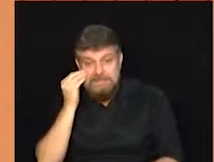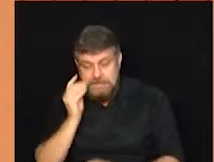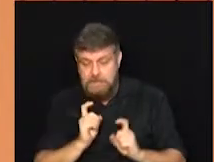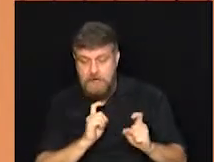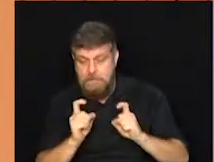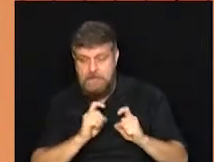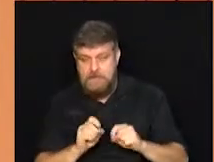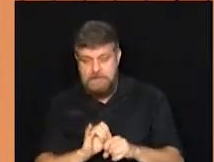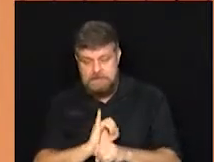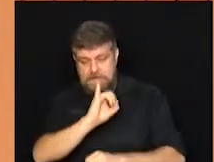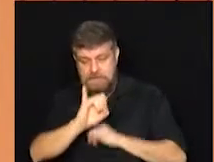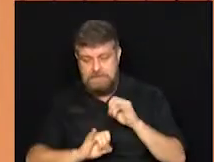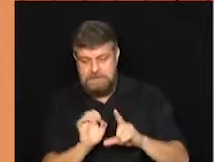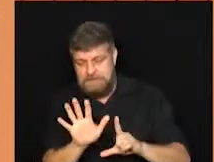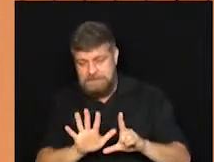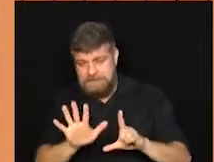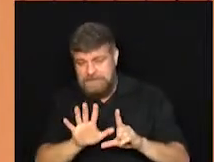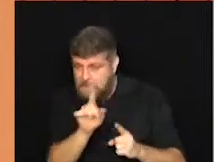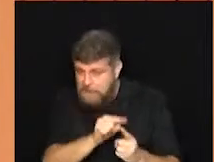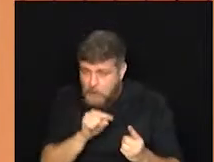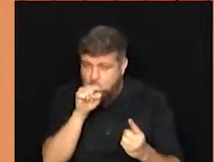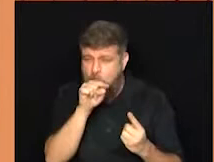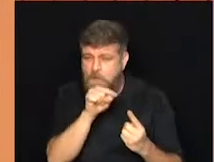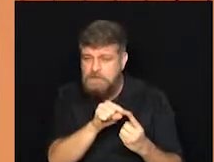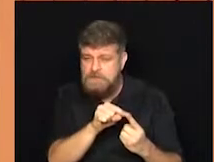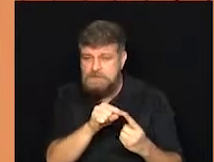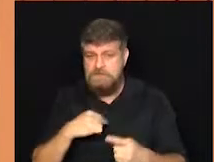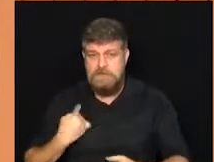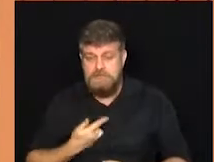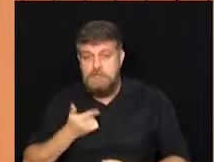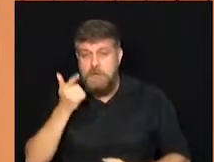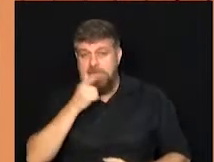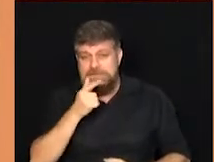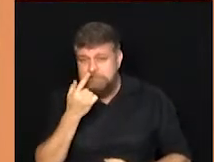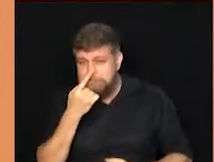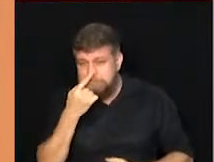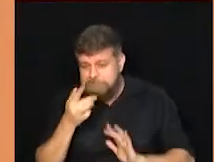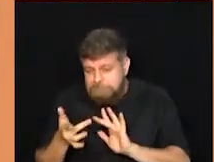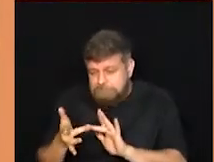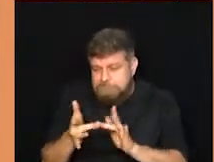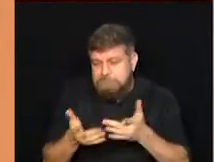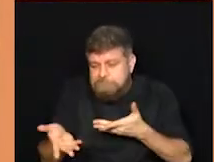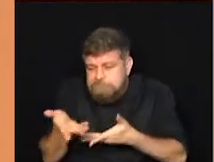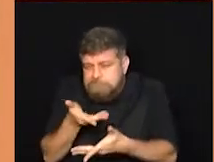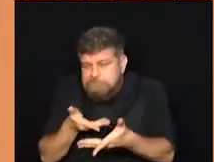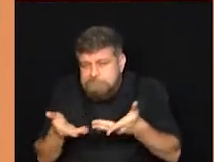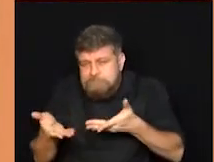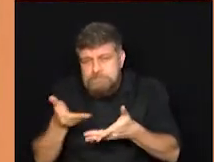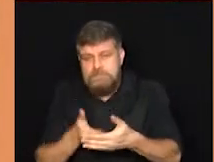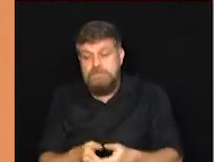ampla possível para justamente a gente ficar mais próximo. Então, Max.